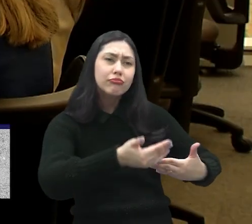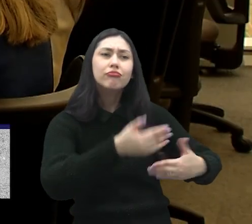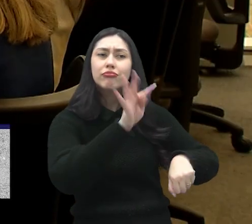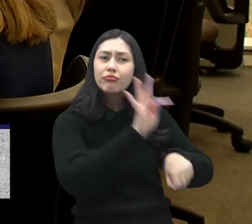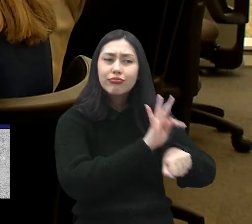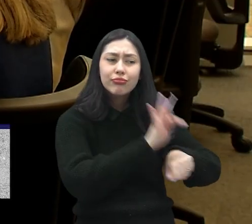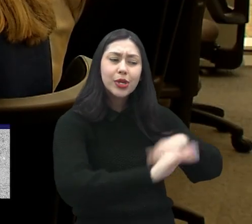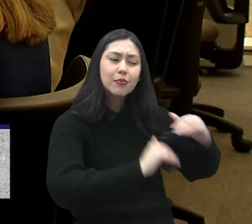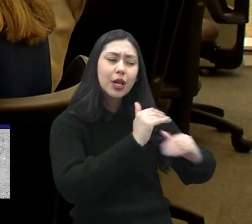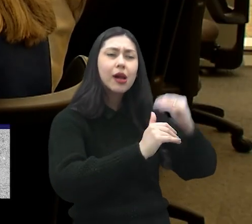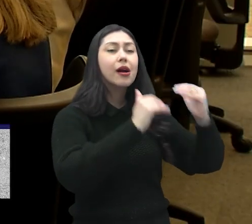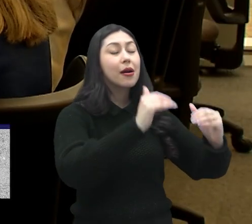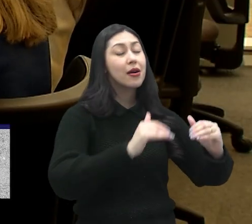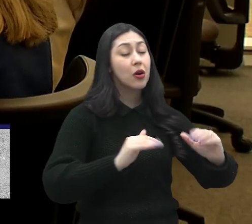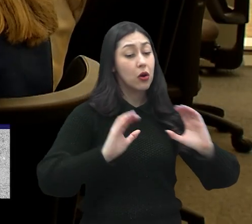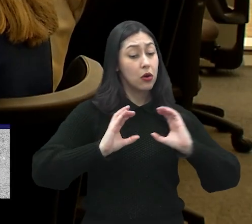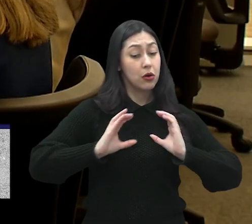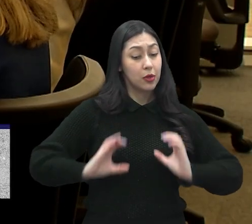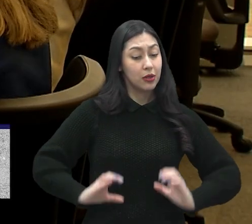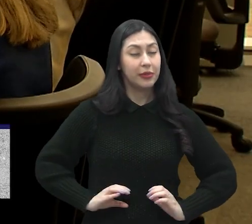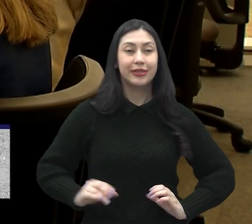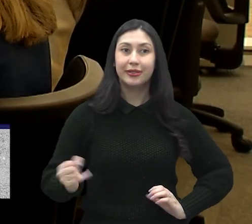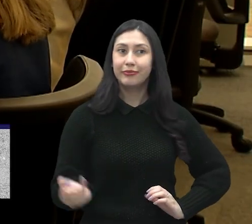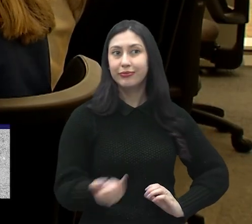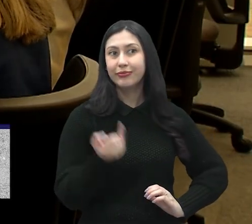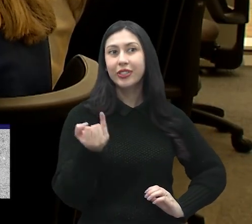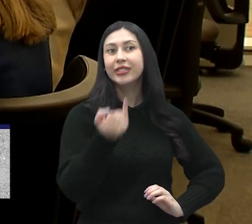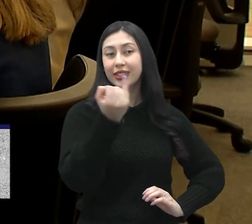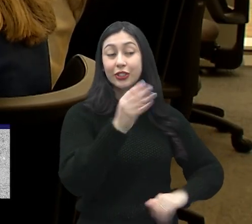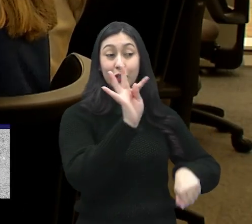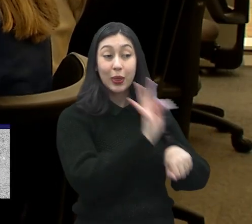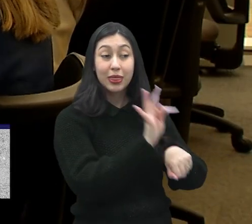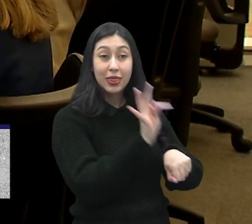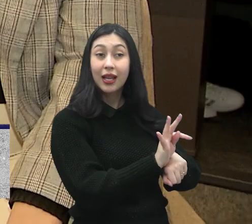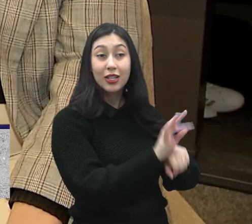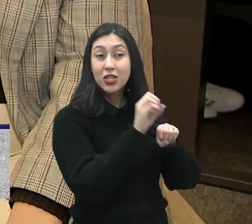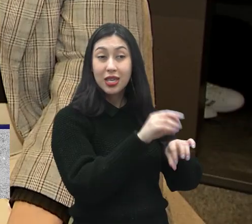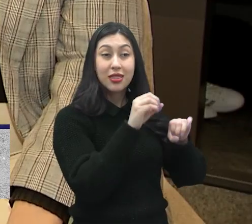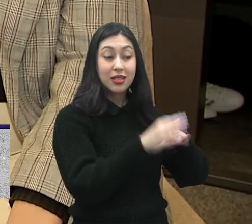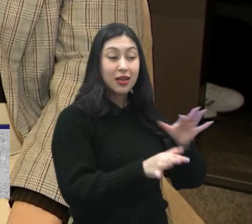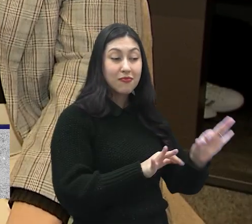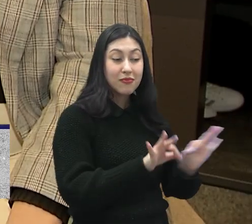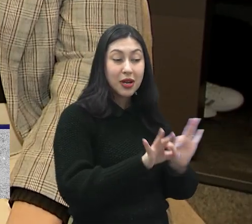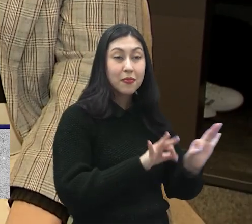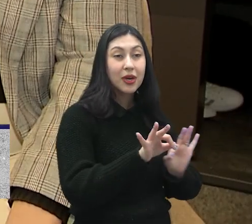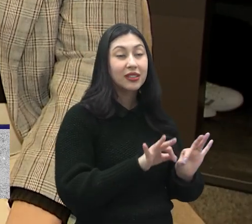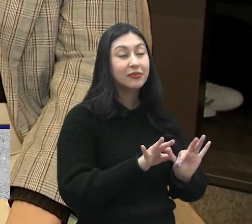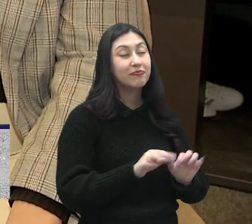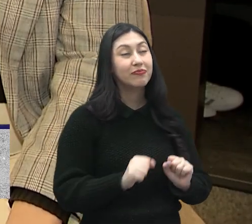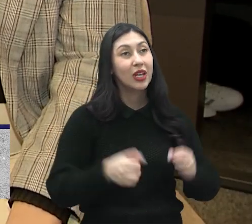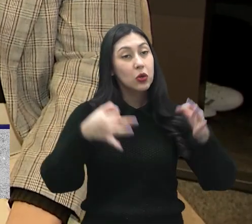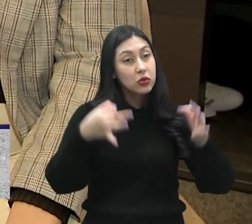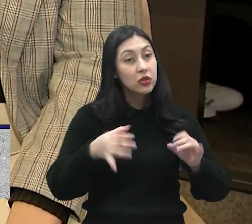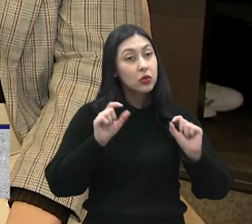né? O comportamental, ele conta muito em qualquer ambiente de trabalho, né? O técnico, ele é desenvolvido. É o ideal, né, que a